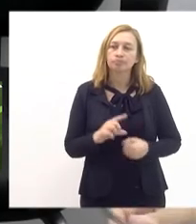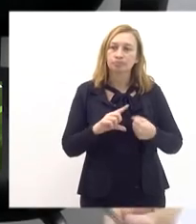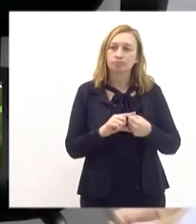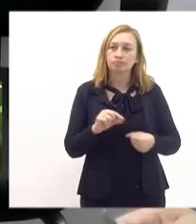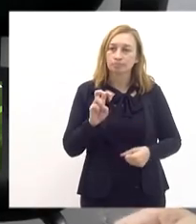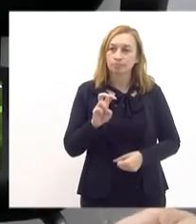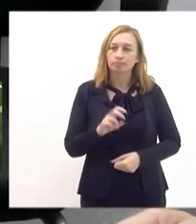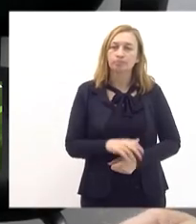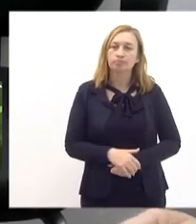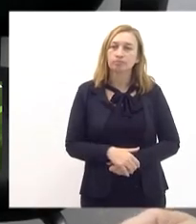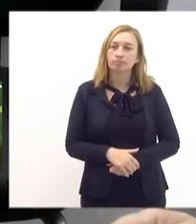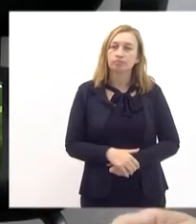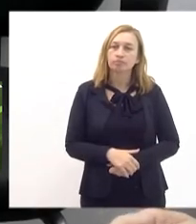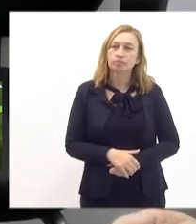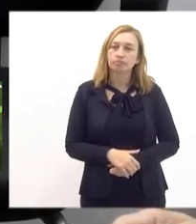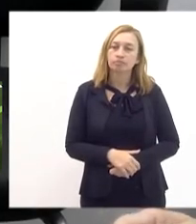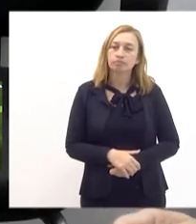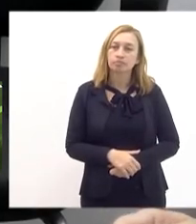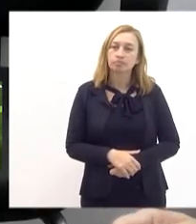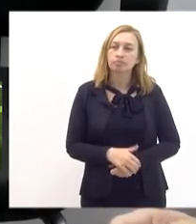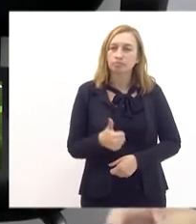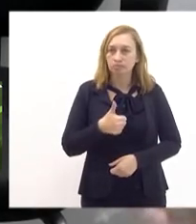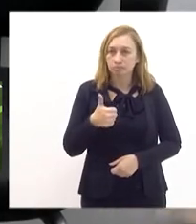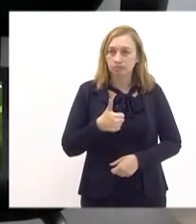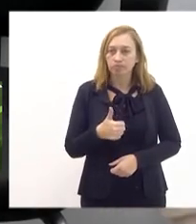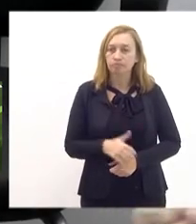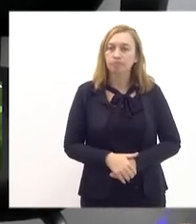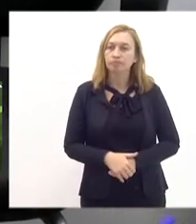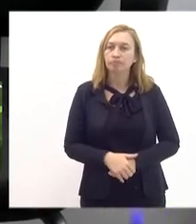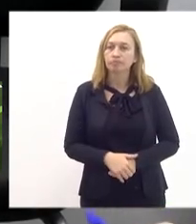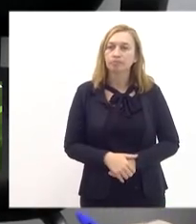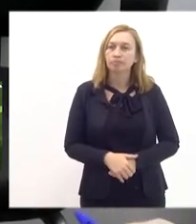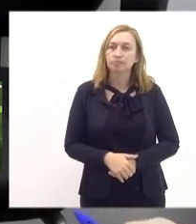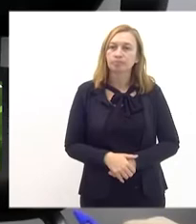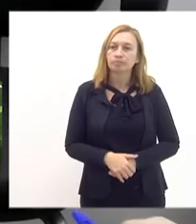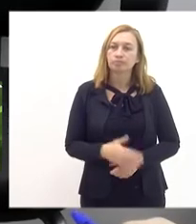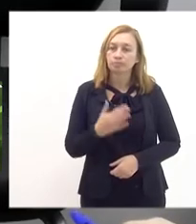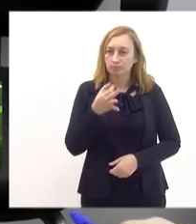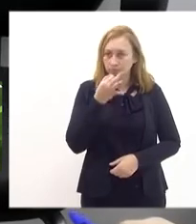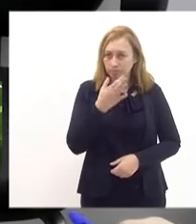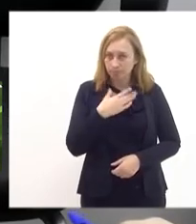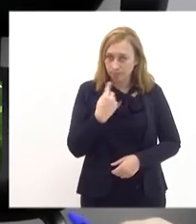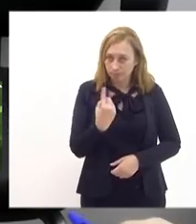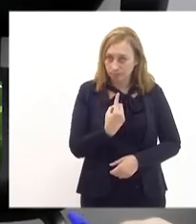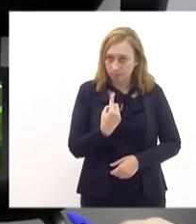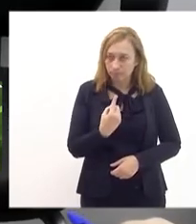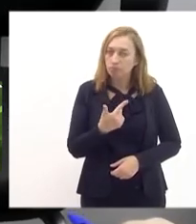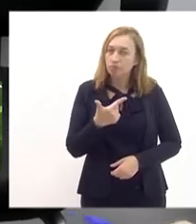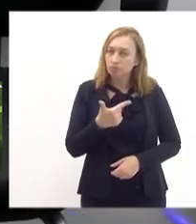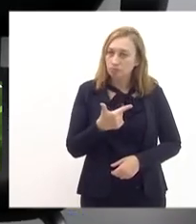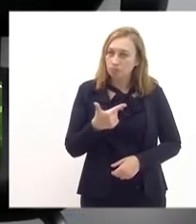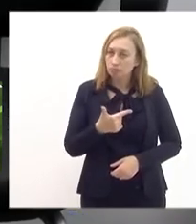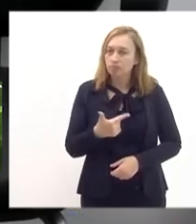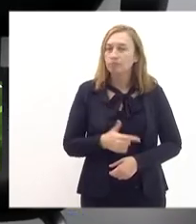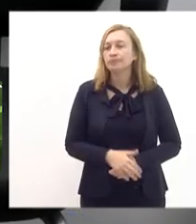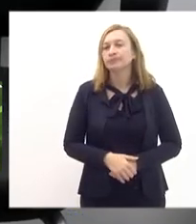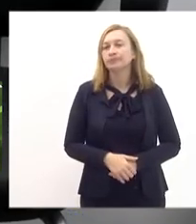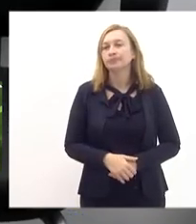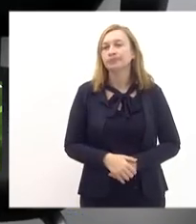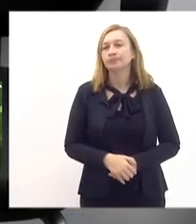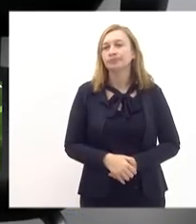5º. Esse é o primeiro ponto da nossa sugestão. O segundo é o